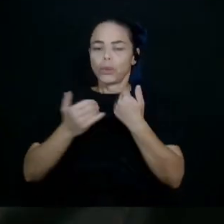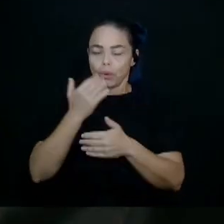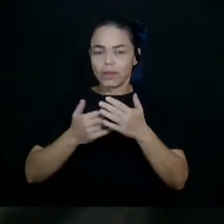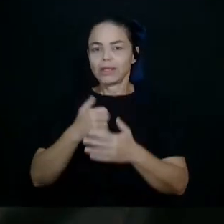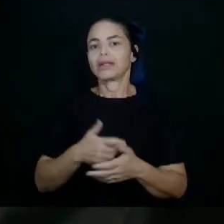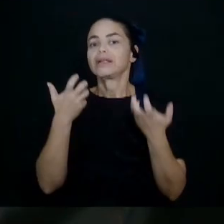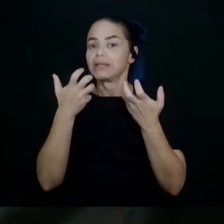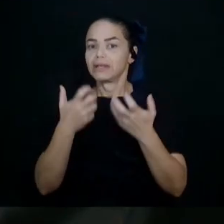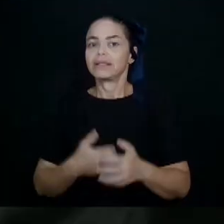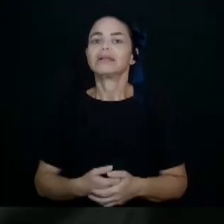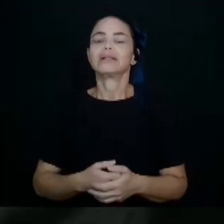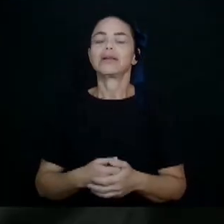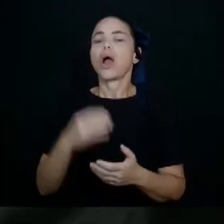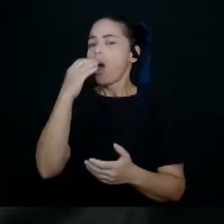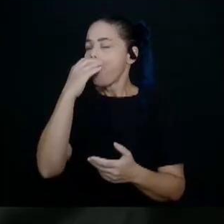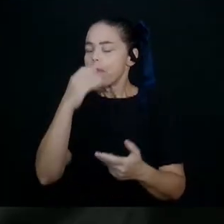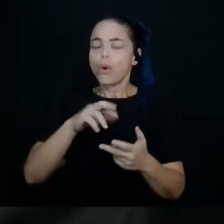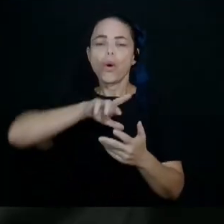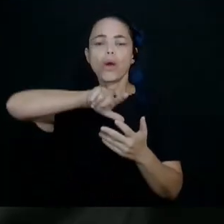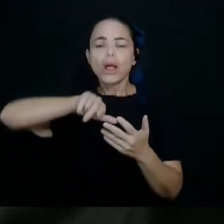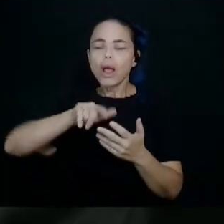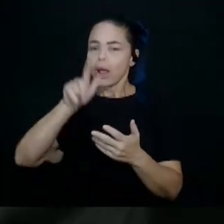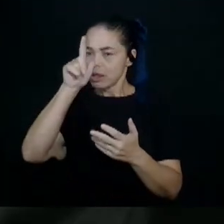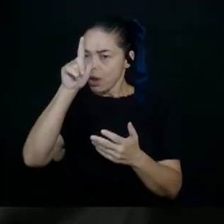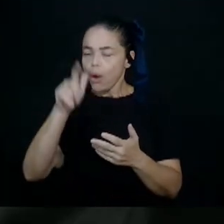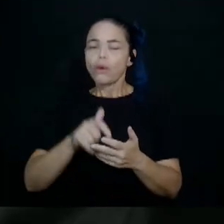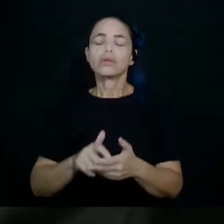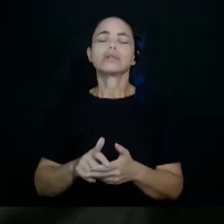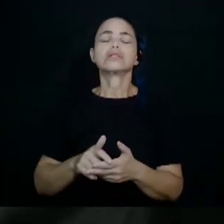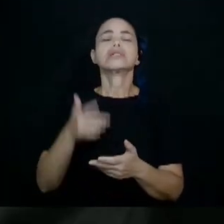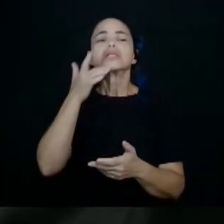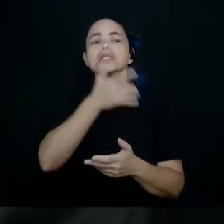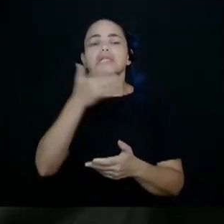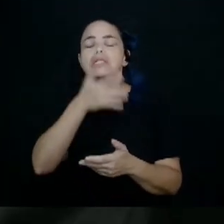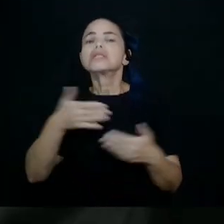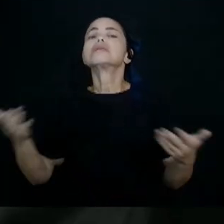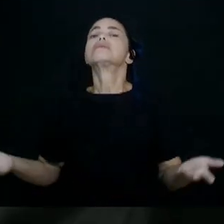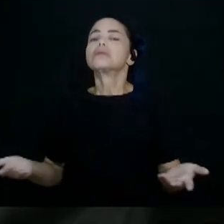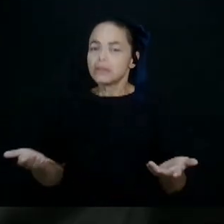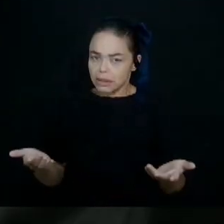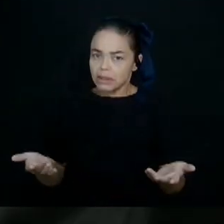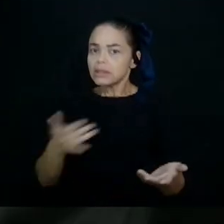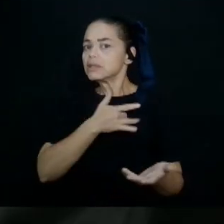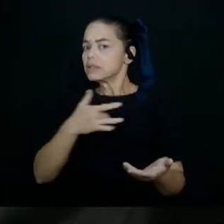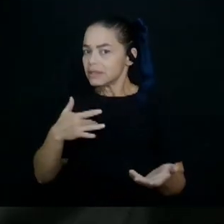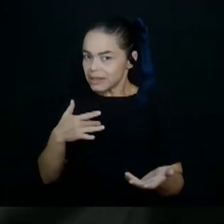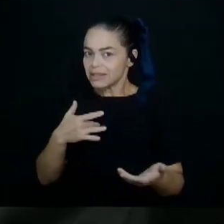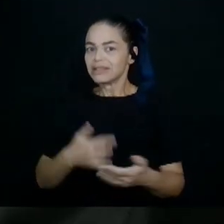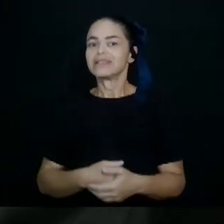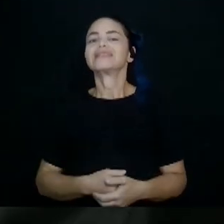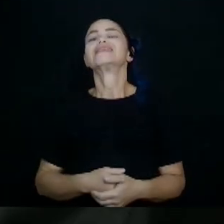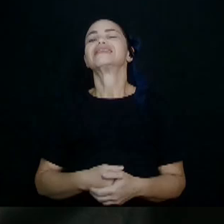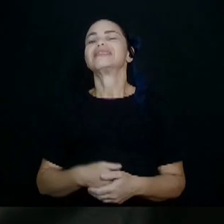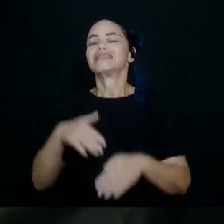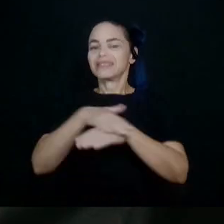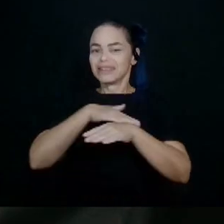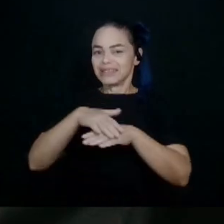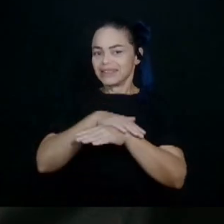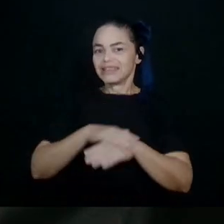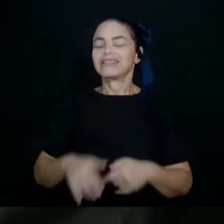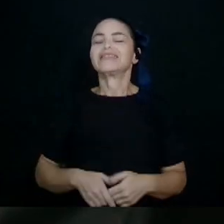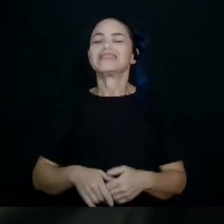comer, porque são palatáveis, são deliciosos, mas será que são saudáveis? Então vamos conversar sobre os